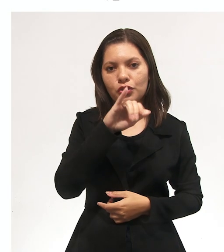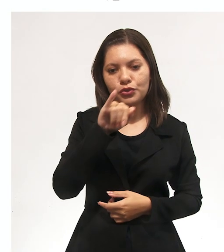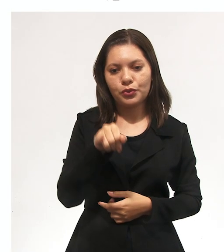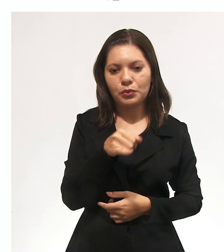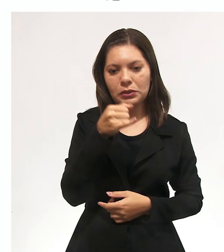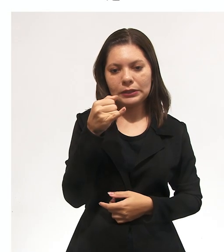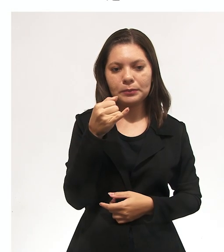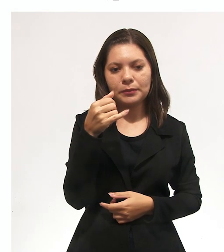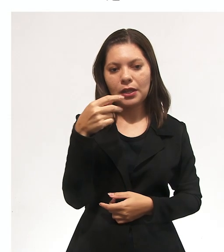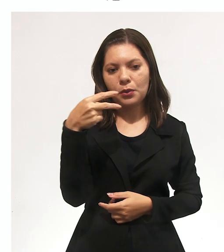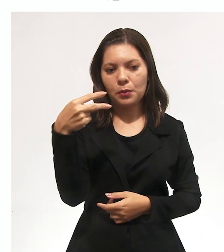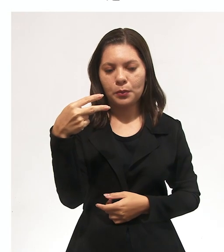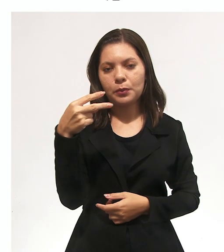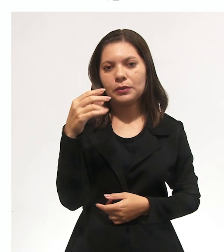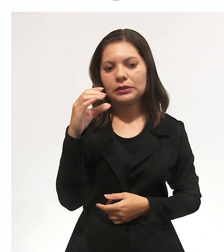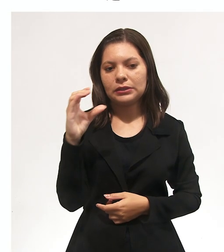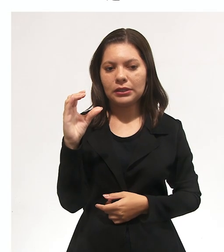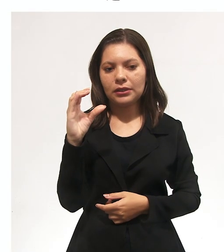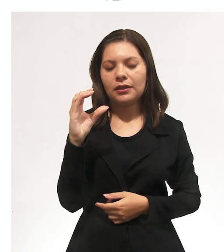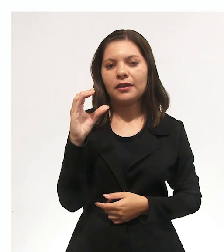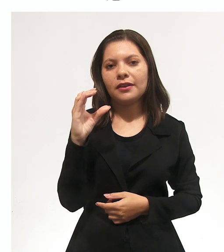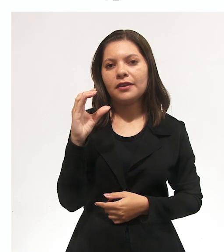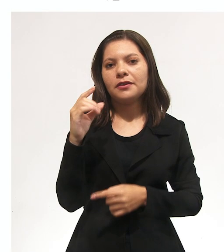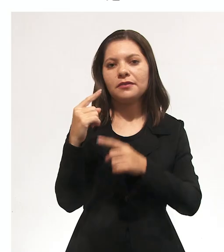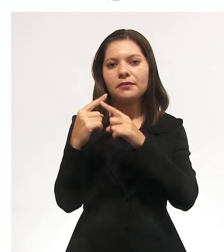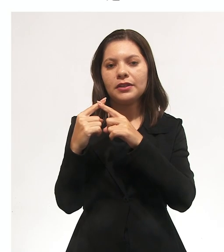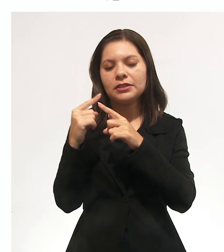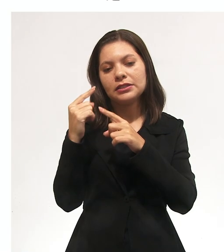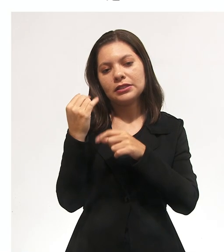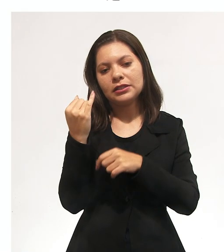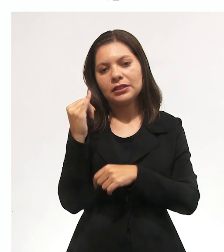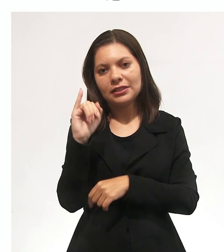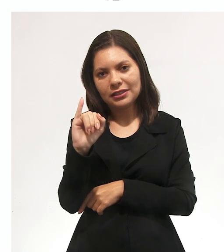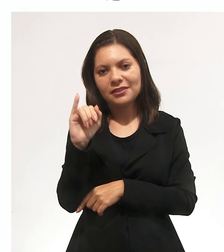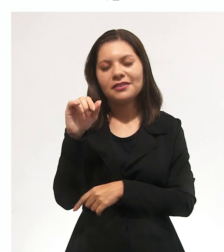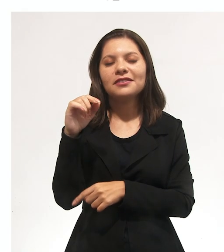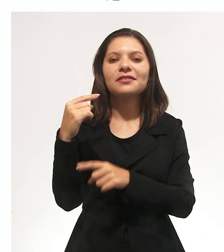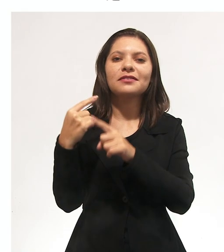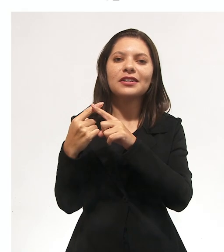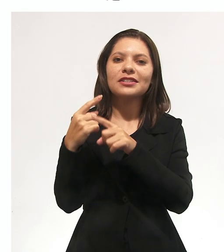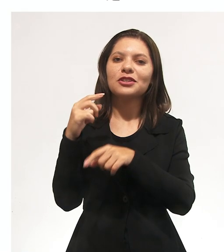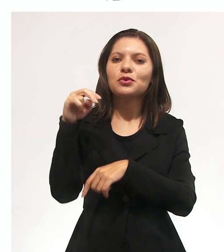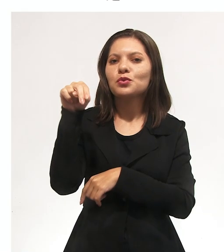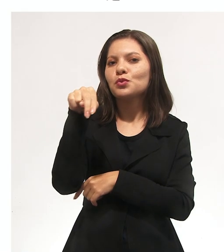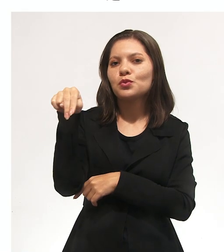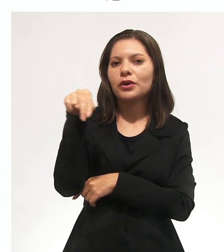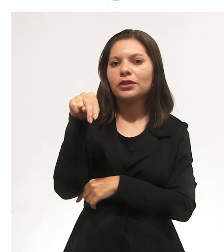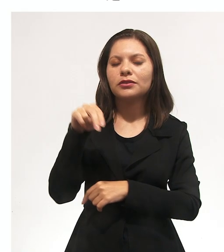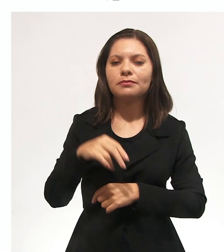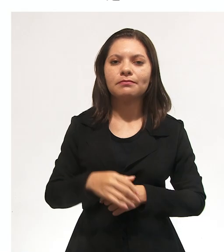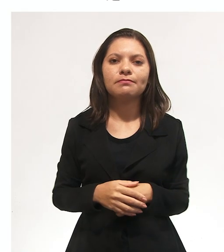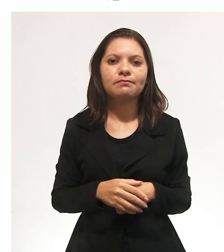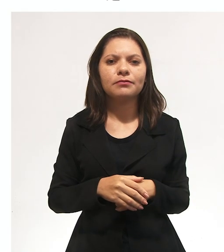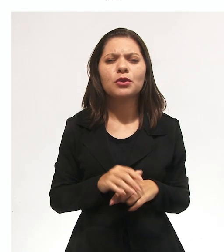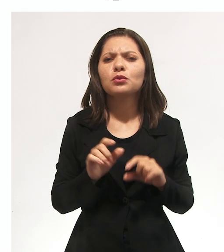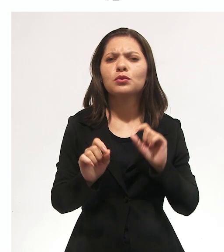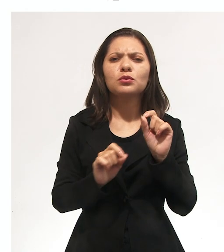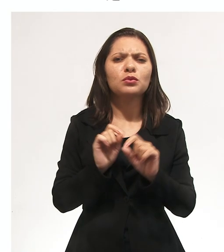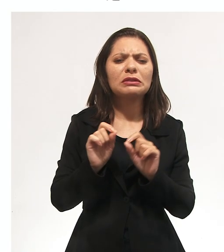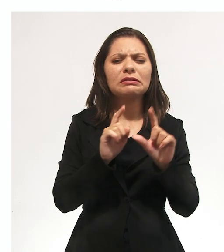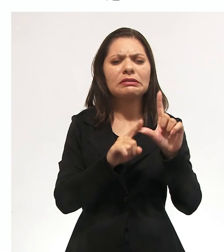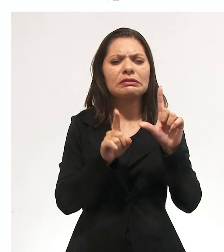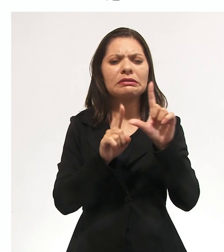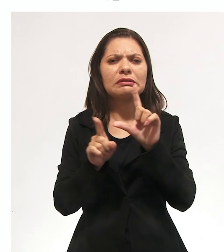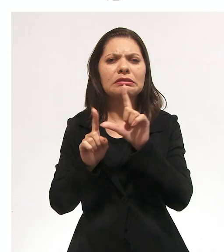é igual a C vezes I vezes o N. E o que seria esse J,